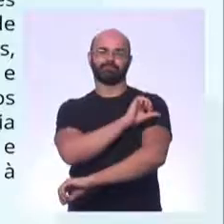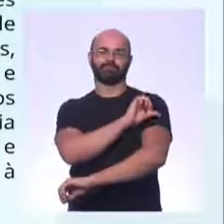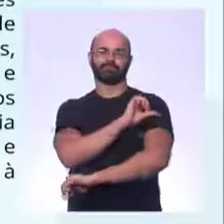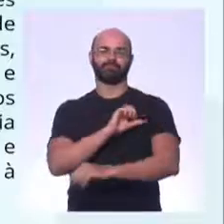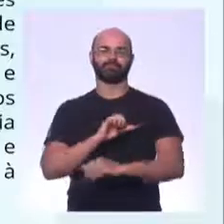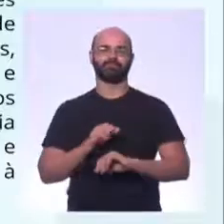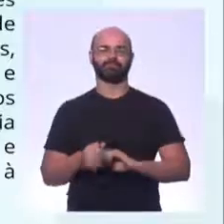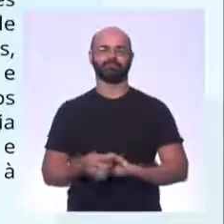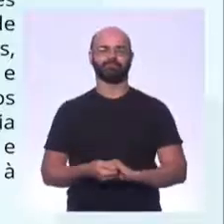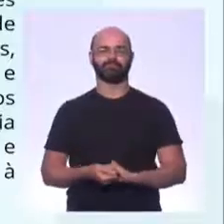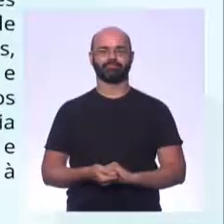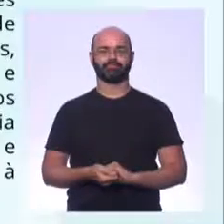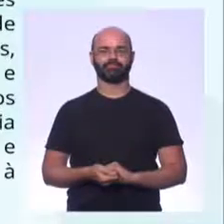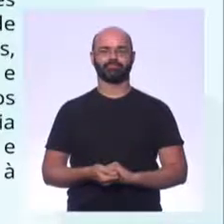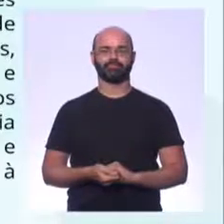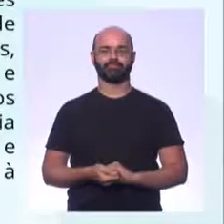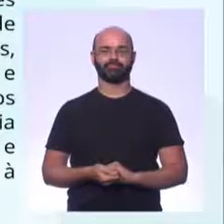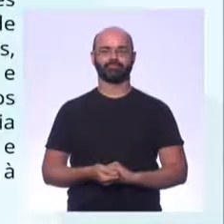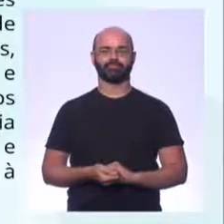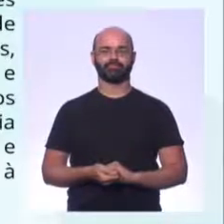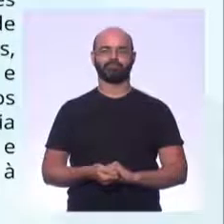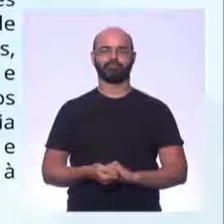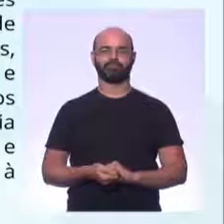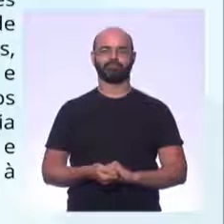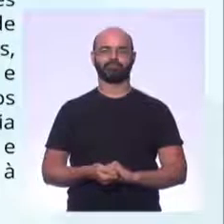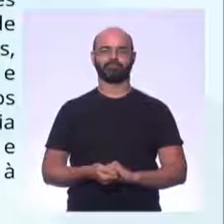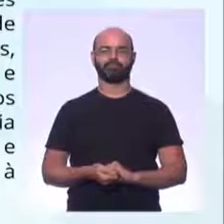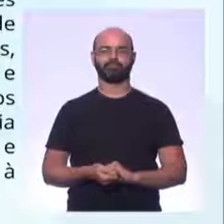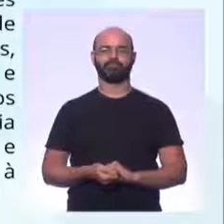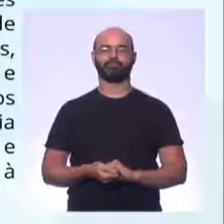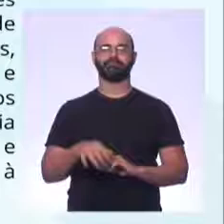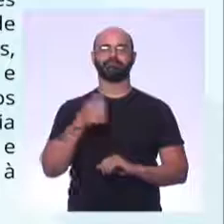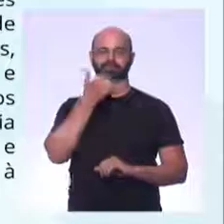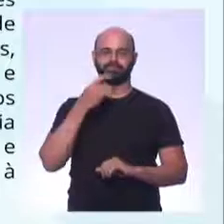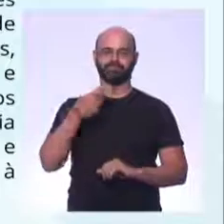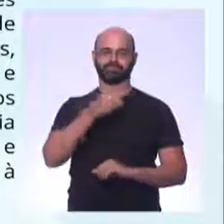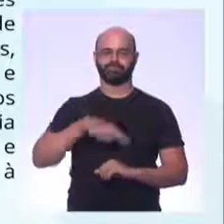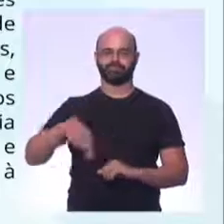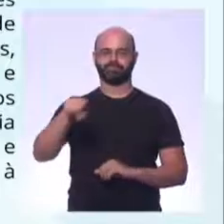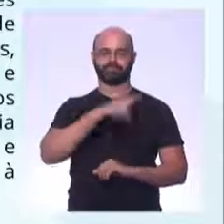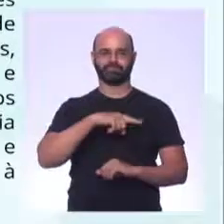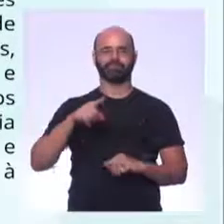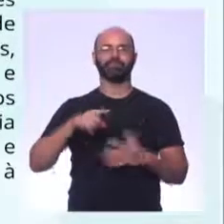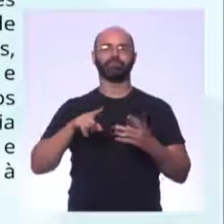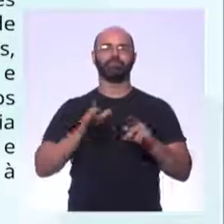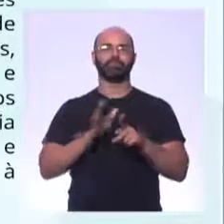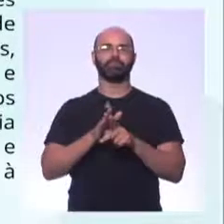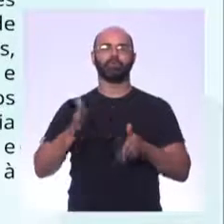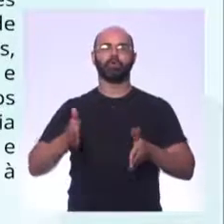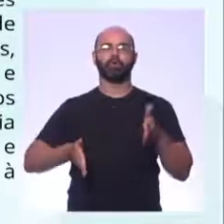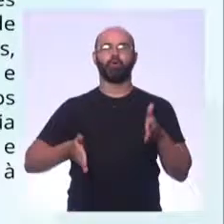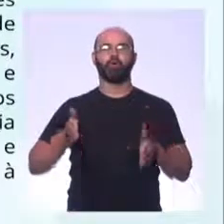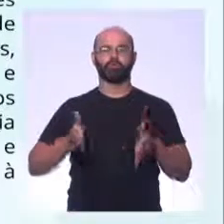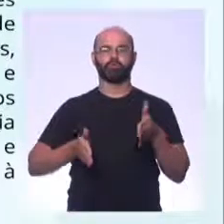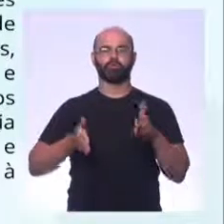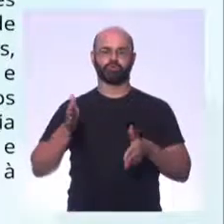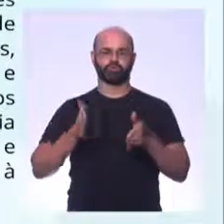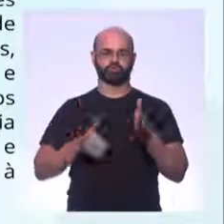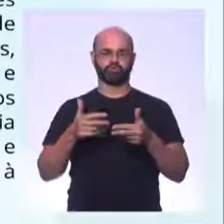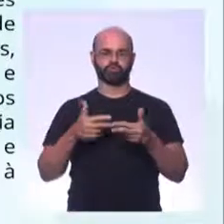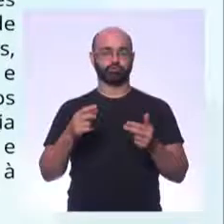que é utilizar os circuitos na montagem de artefatos robóticos que utilizam conceitos